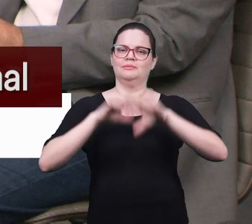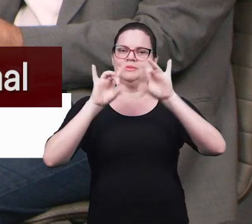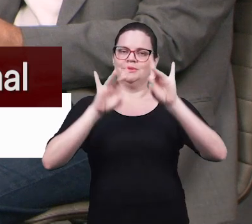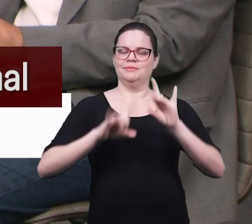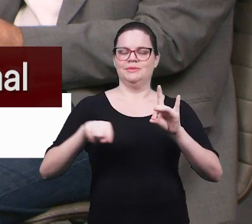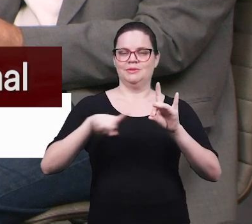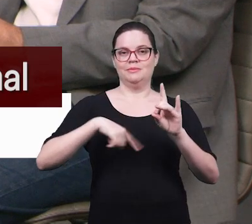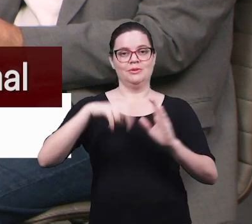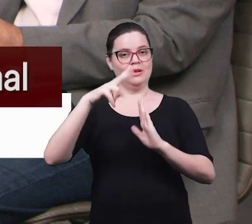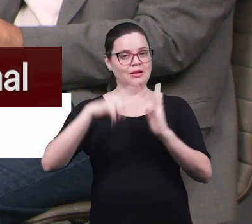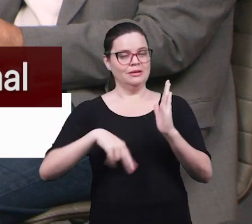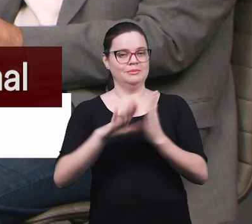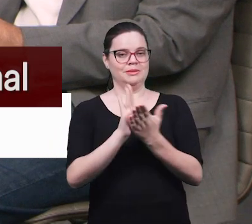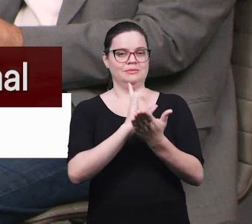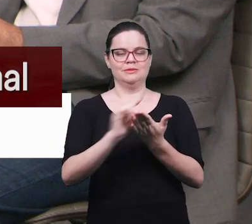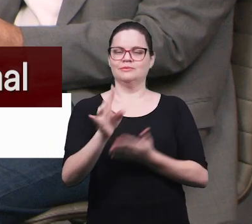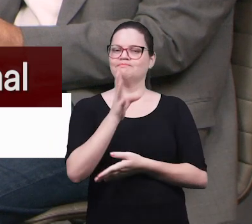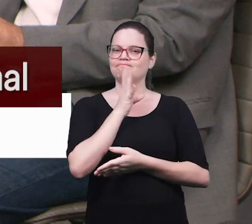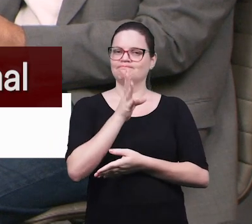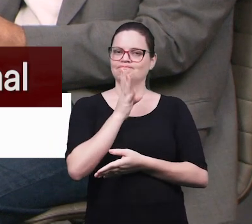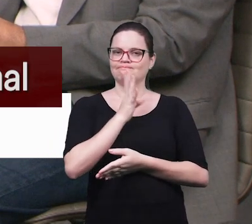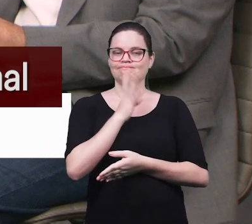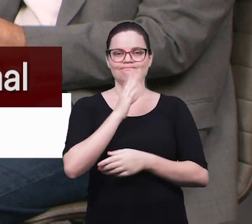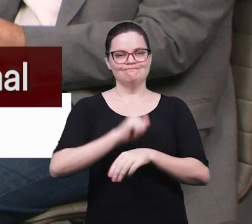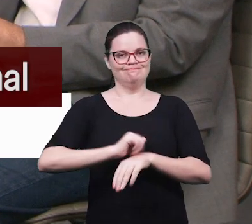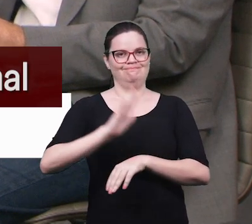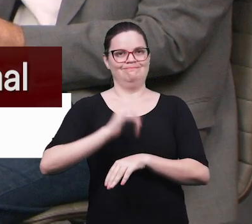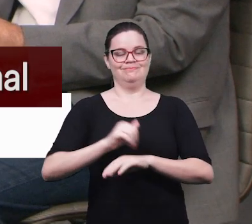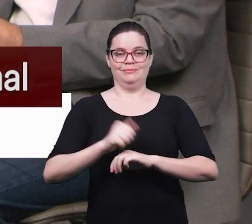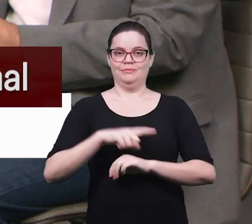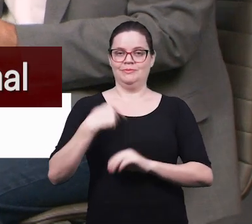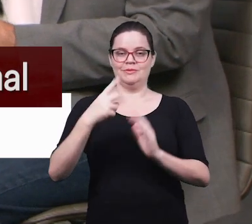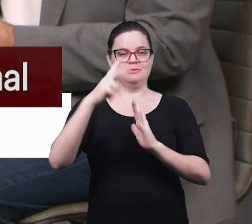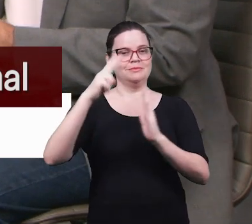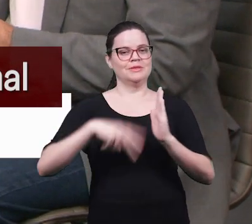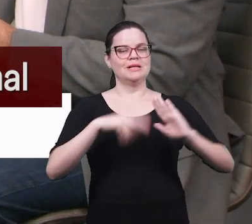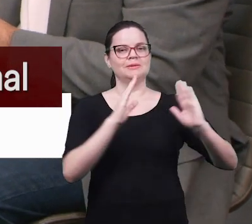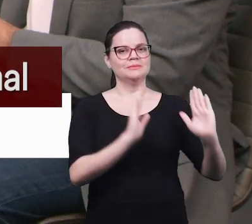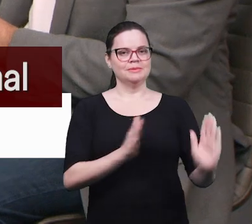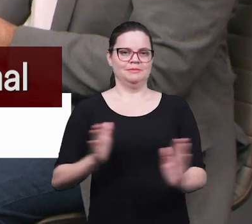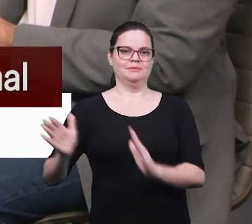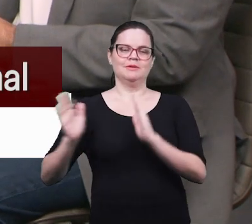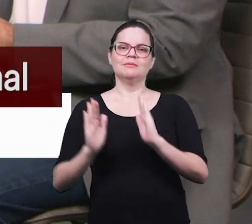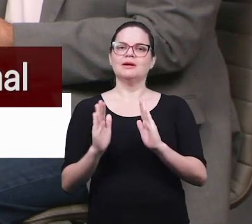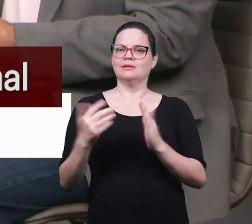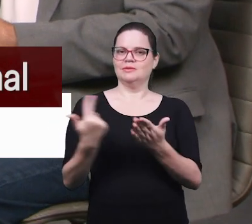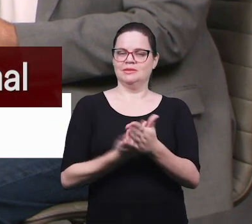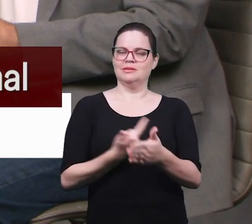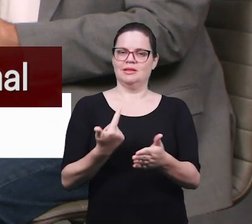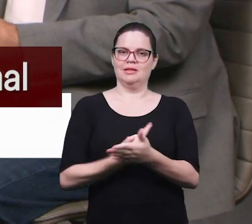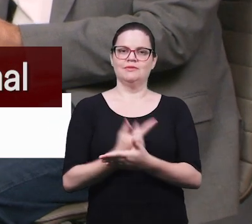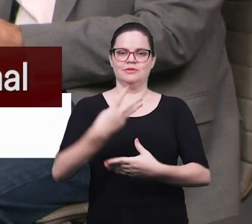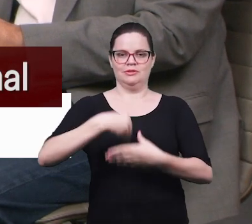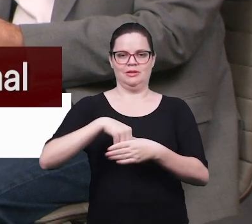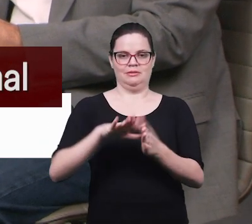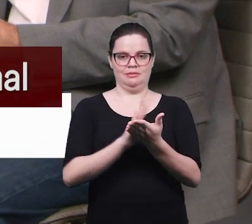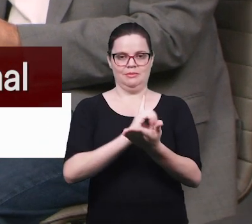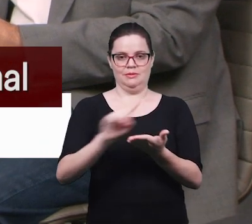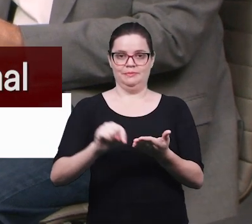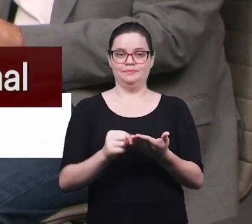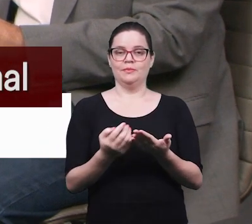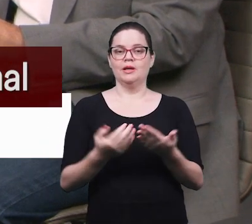para conhecermos a palavra do Senhor. Estamos fazendo uma leitura sequencial da nossa Bíblia. Estamos no livro